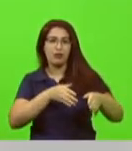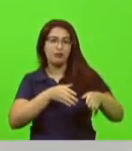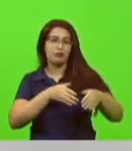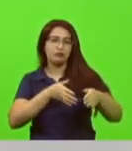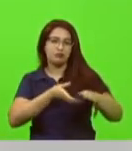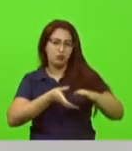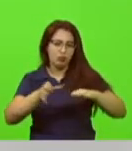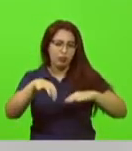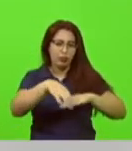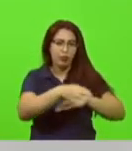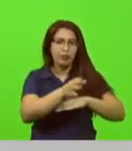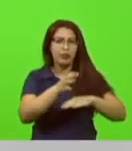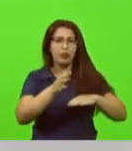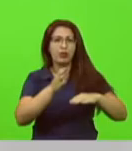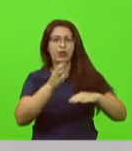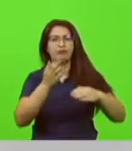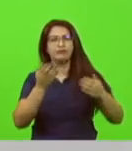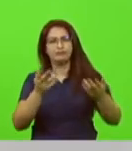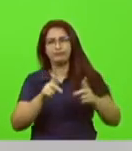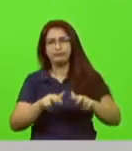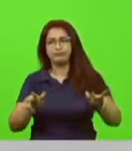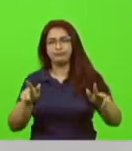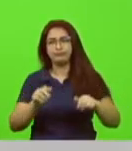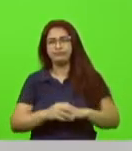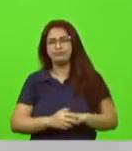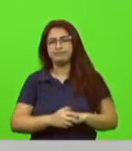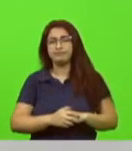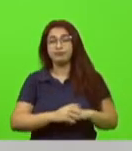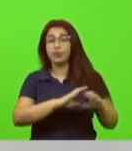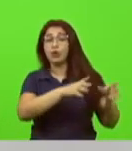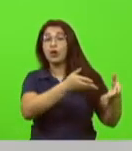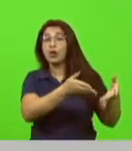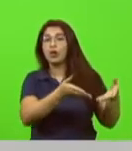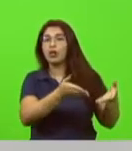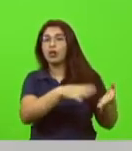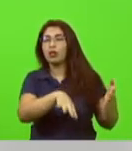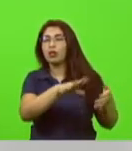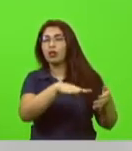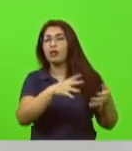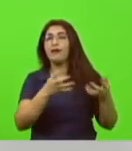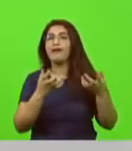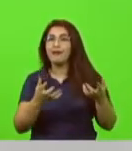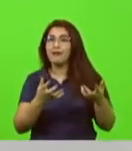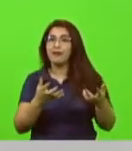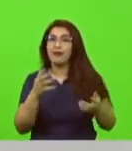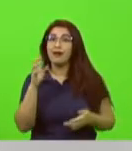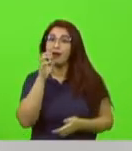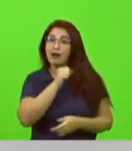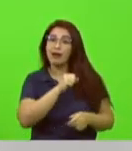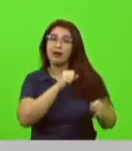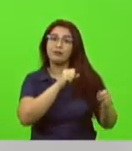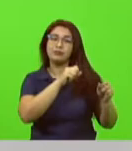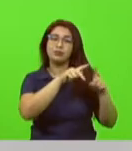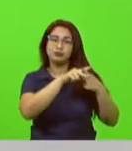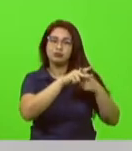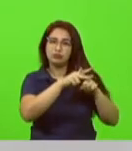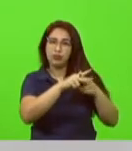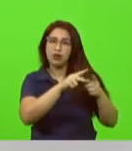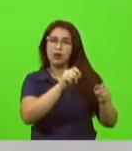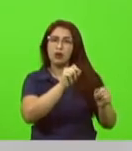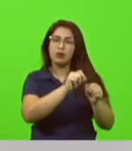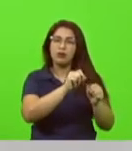coisa nessa natureza. E a comunidade, no modo geral, está querendo que isso seja feito desta maneira, né?